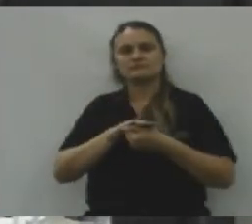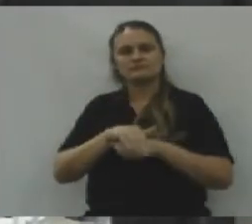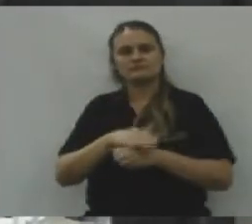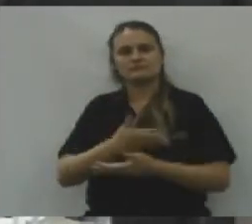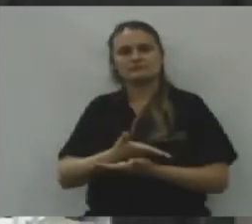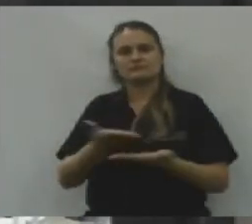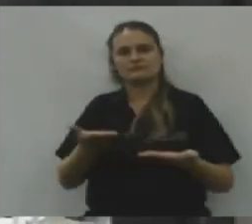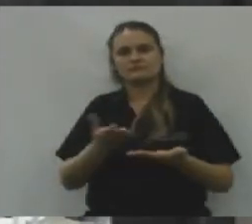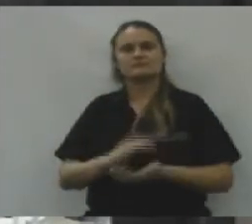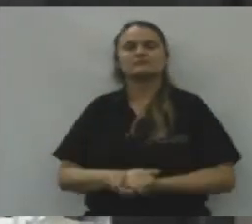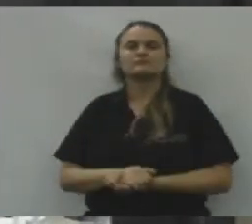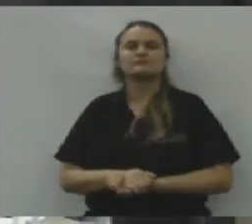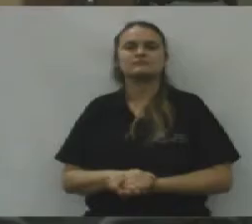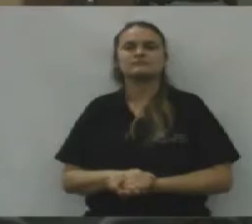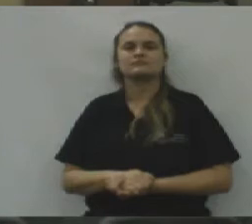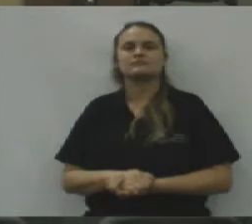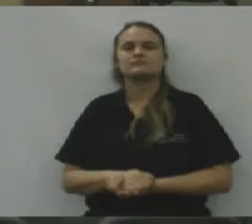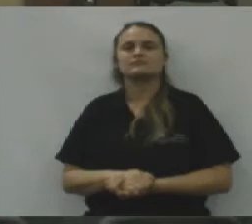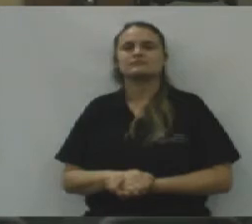todos.